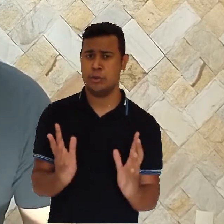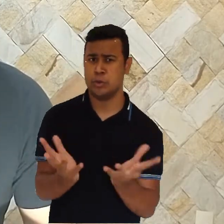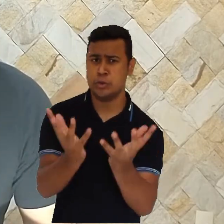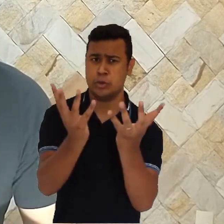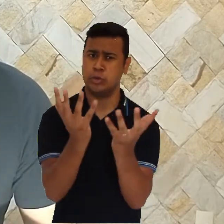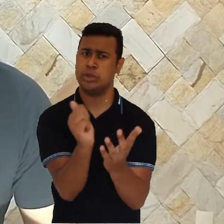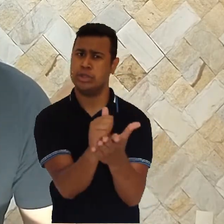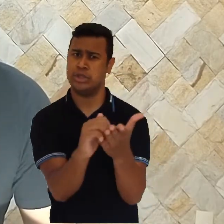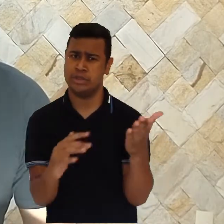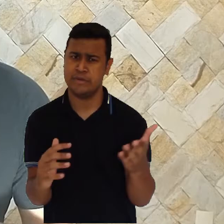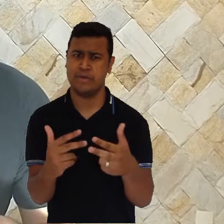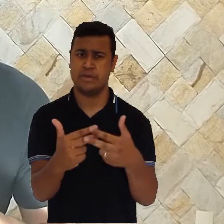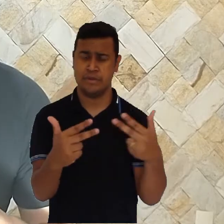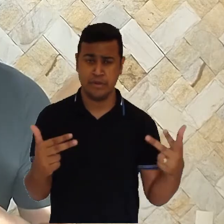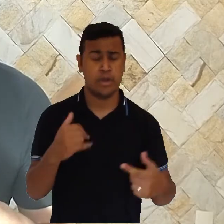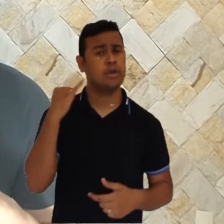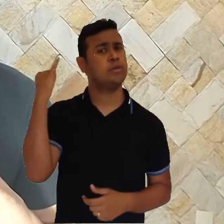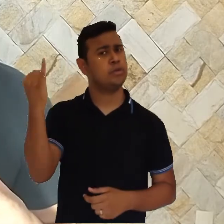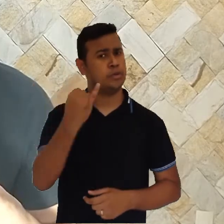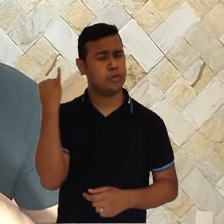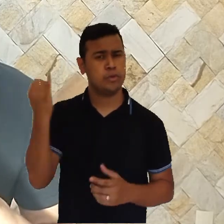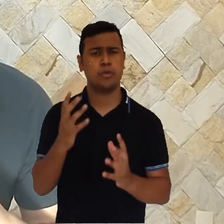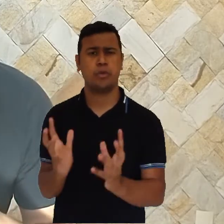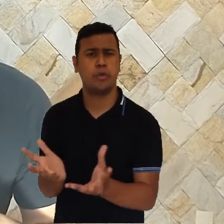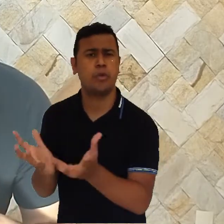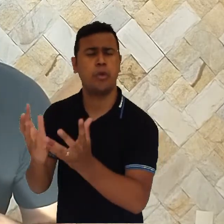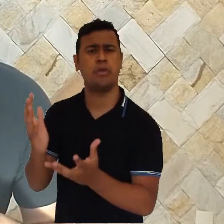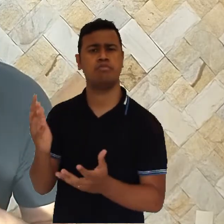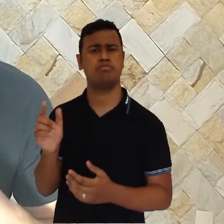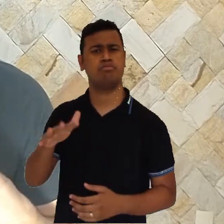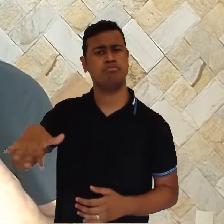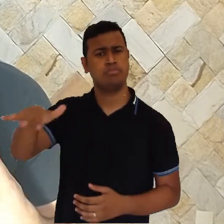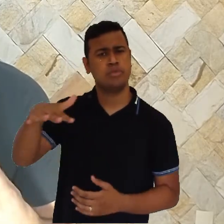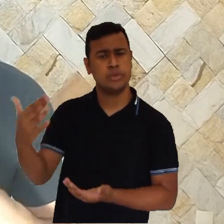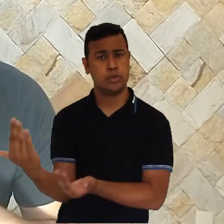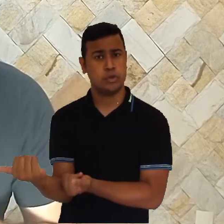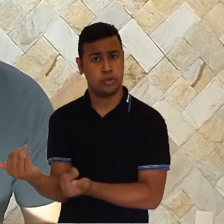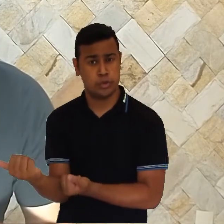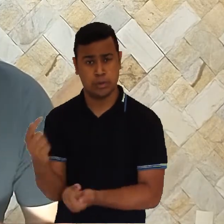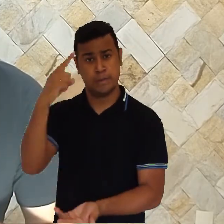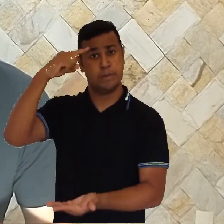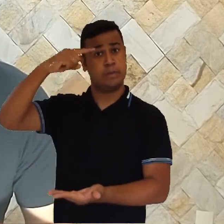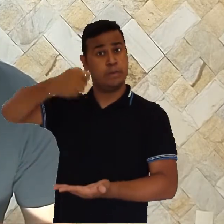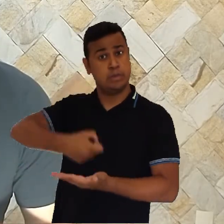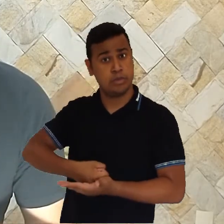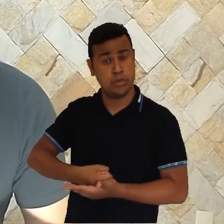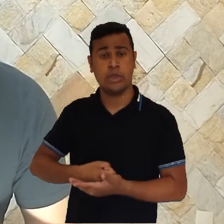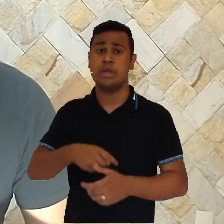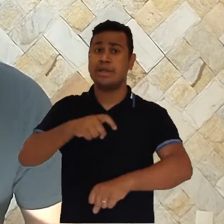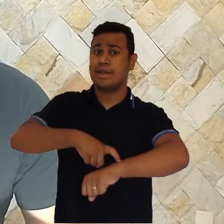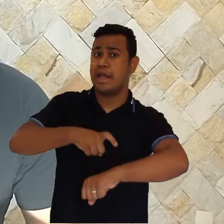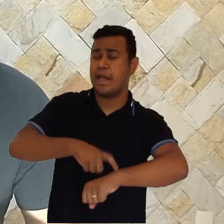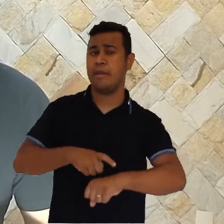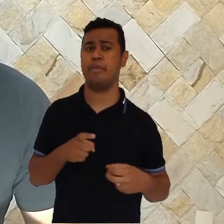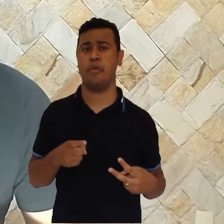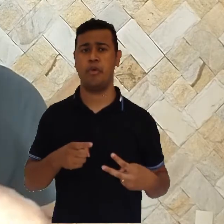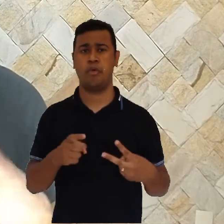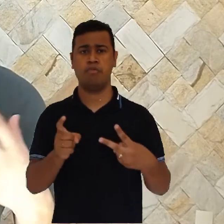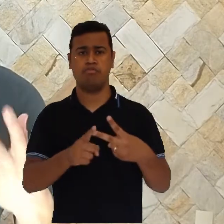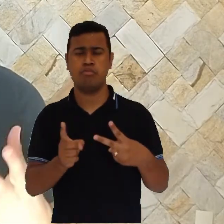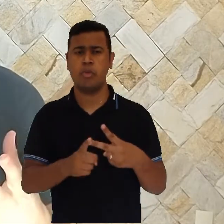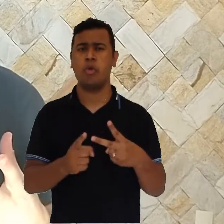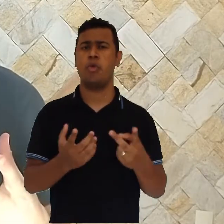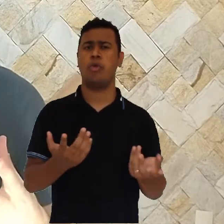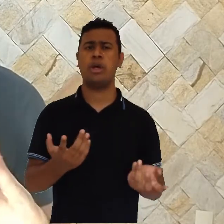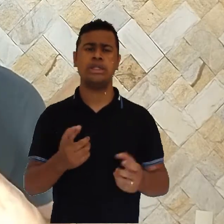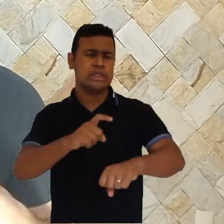tanto ser feito um acordo por meio de alguma planilha ou rodízio, quanto por meio de um acordo verbal.